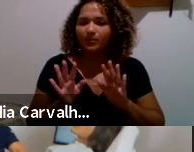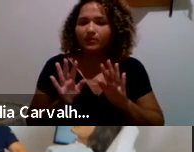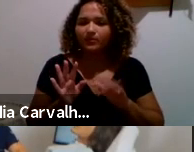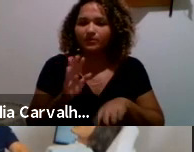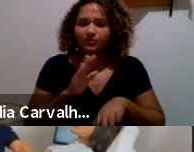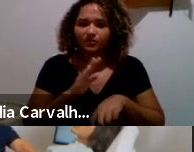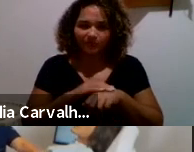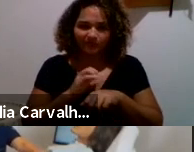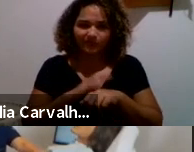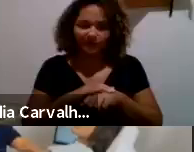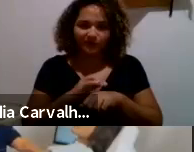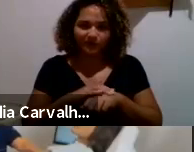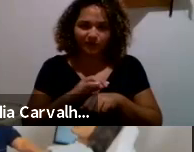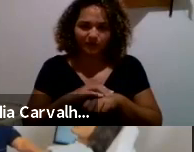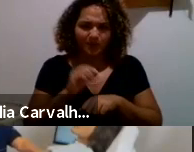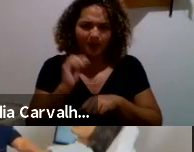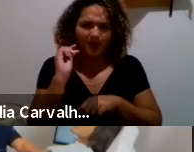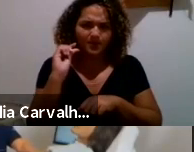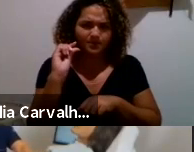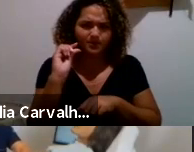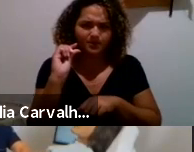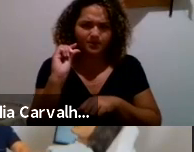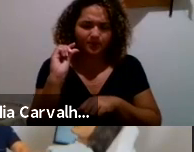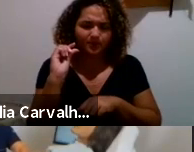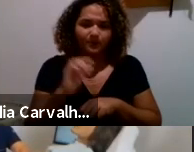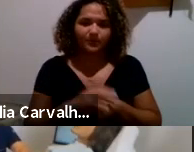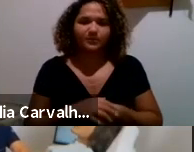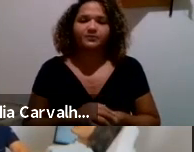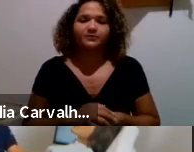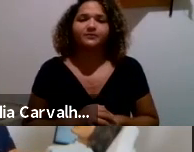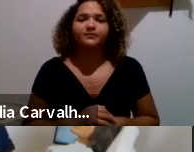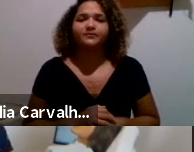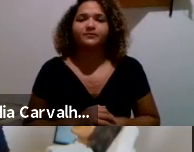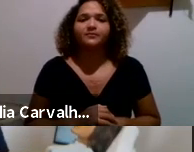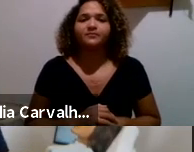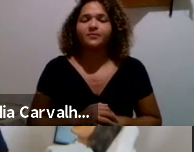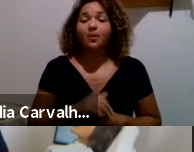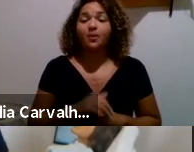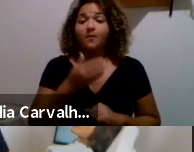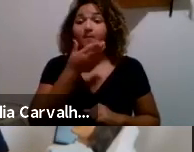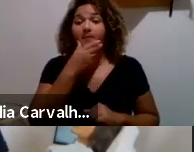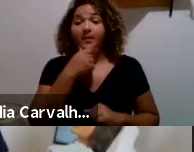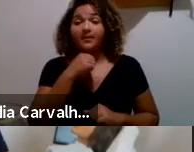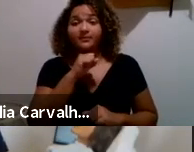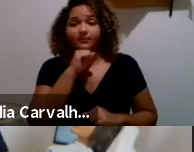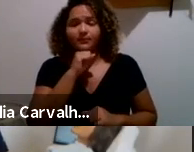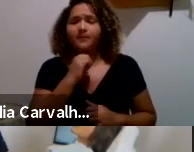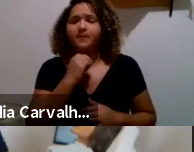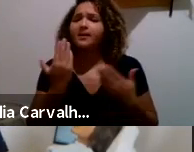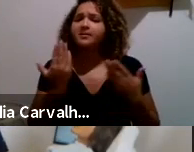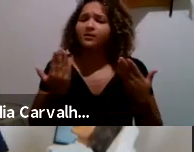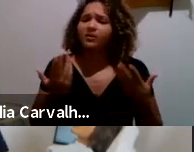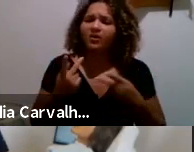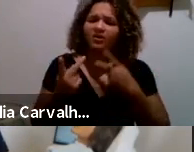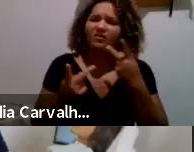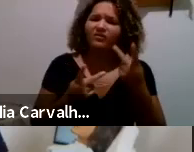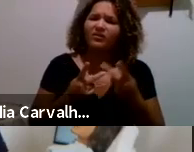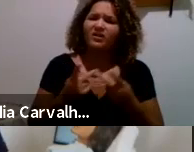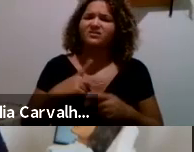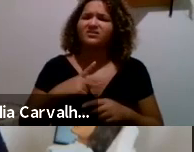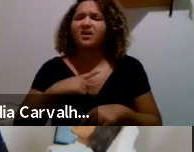tá bom? Espera só um pouquinho que a gente já vai chamar. Me fala uma coisa, você tem algum problema de saúde, pressão